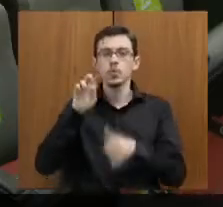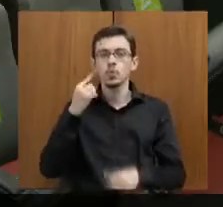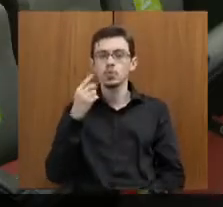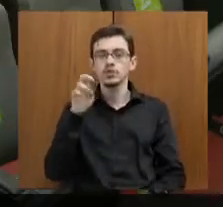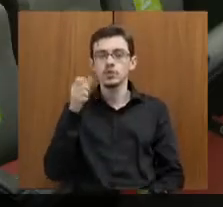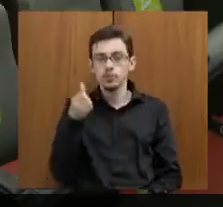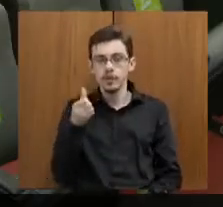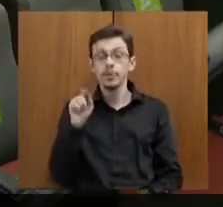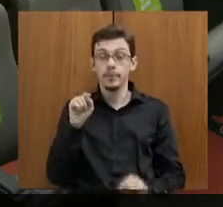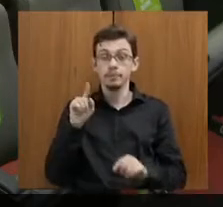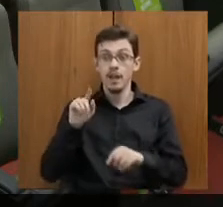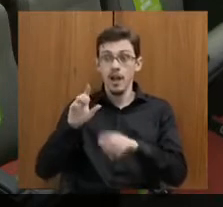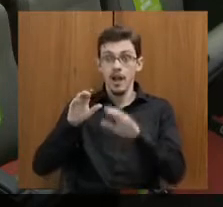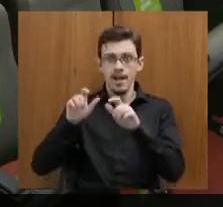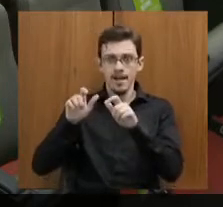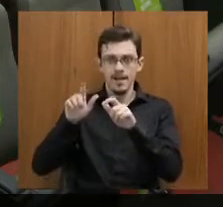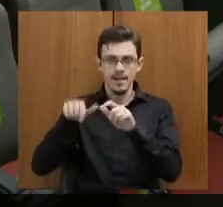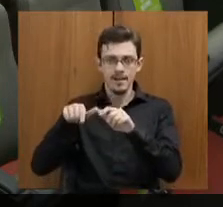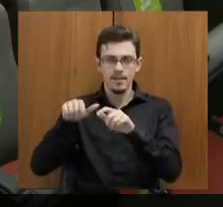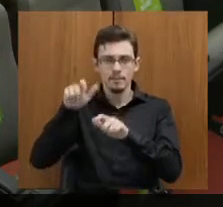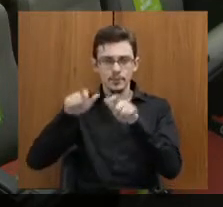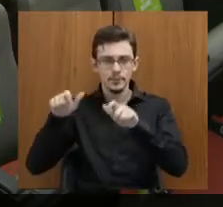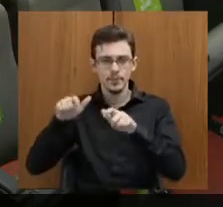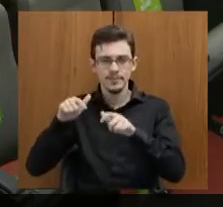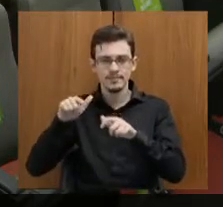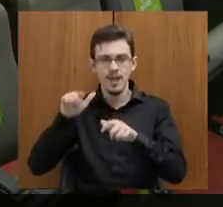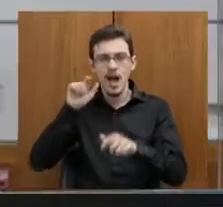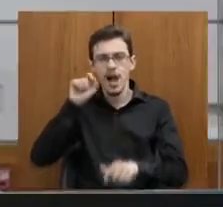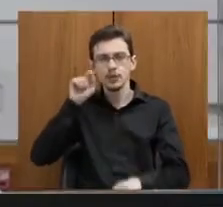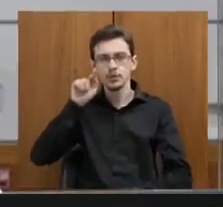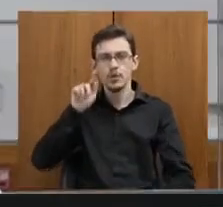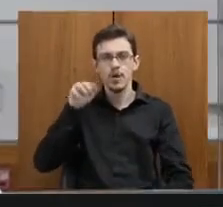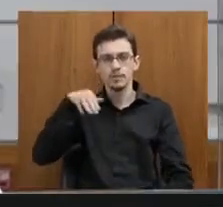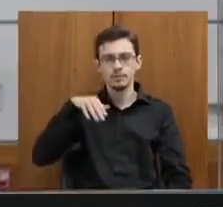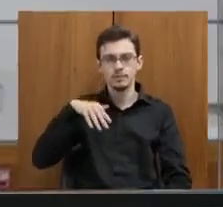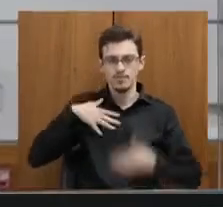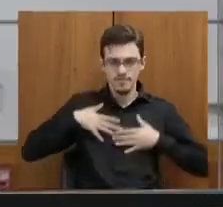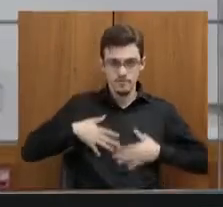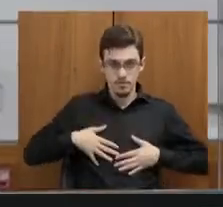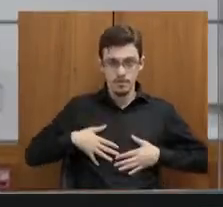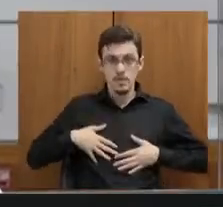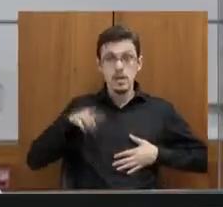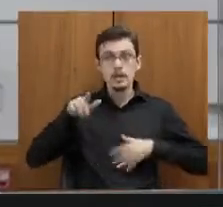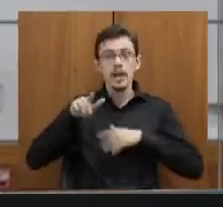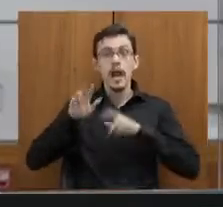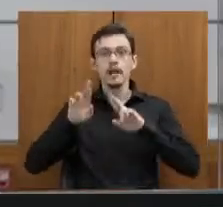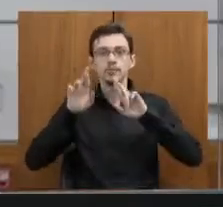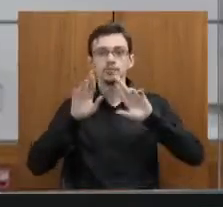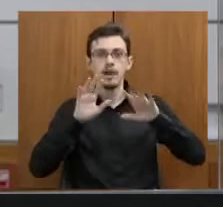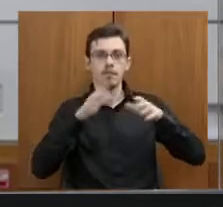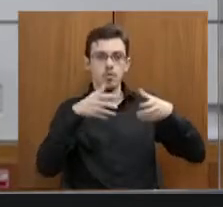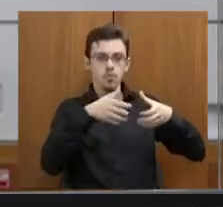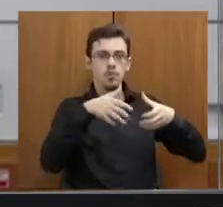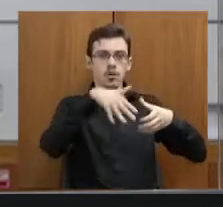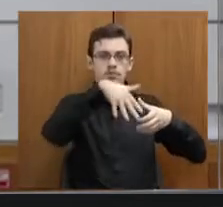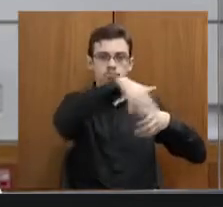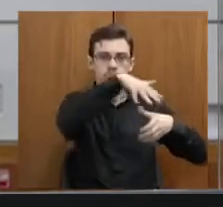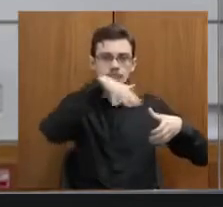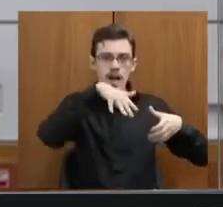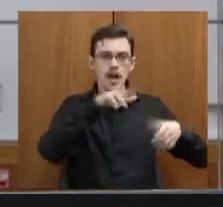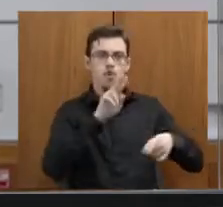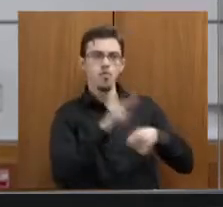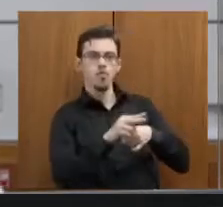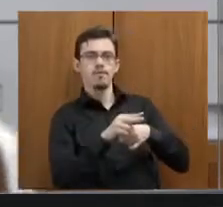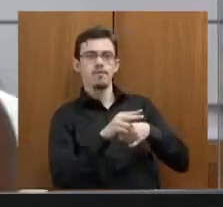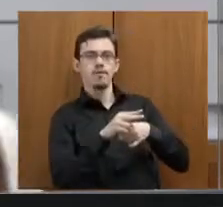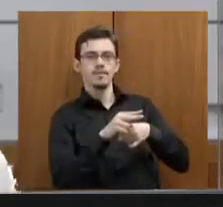formada e dirigida por uma pessoa de de tradição de matriz africana pelo subsector Pierre filho da casa de um momento de manhã under